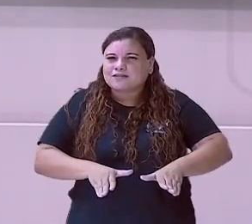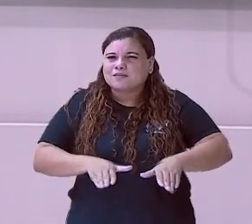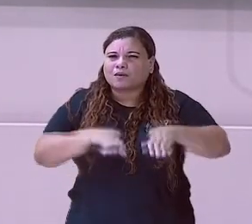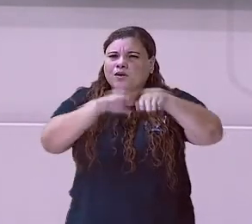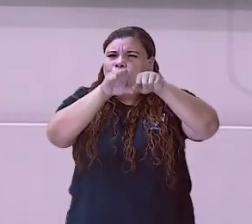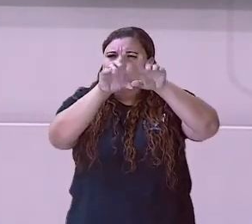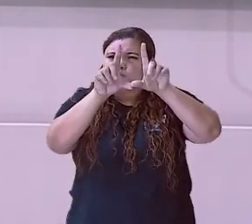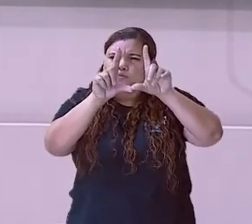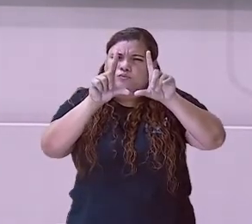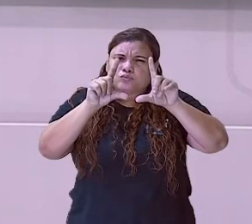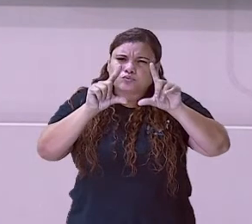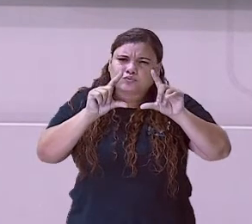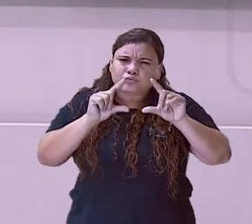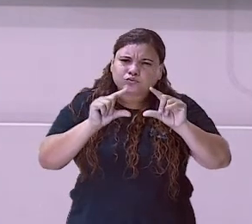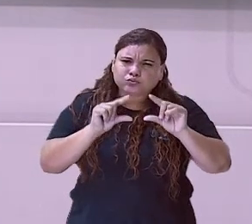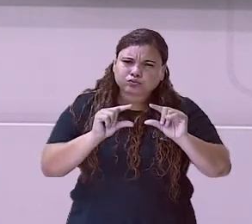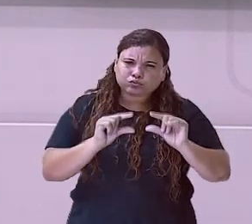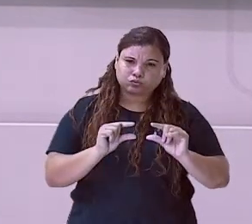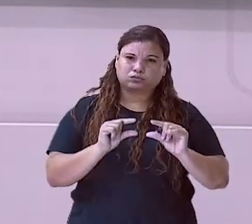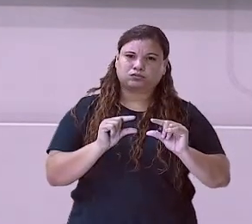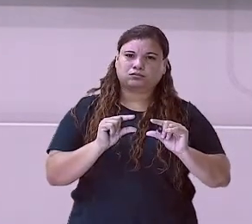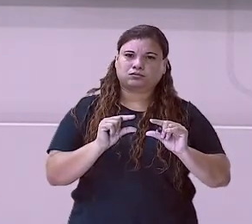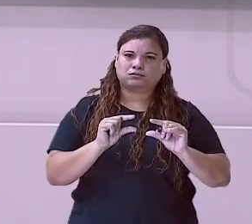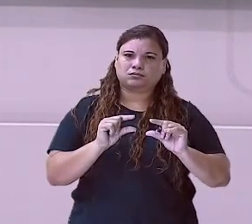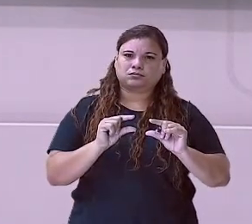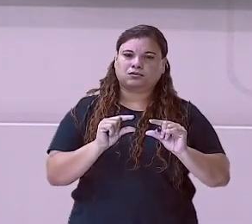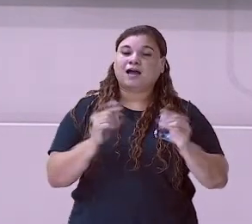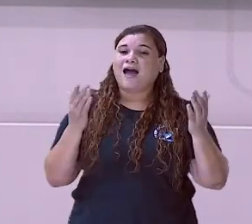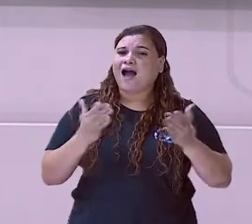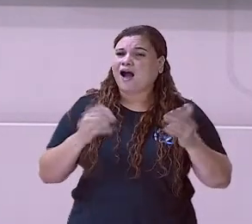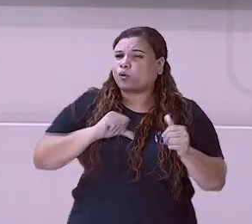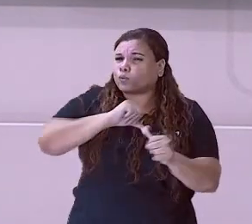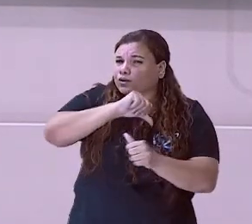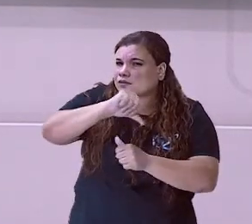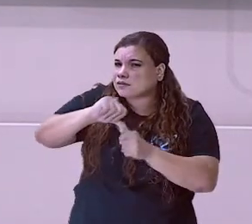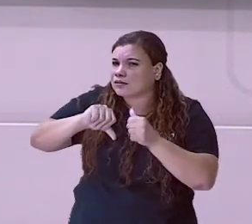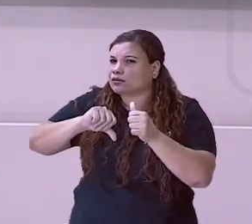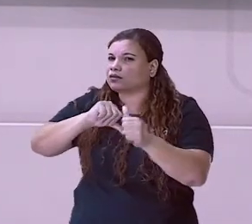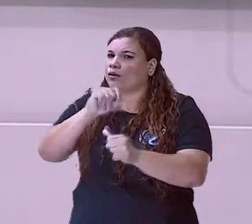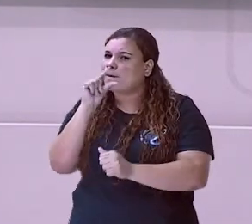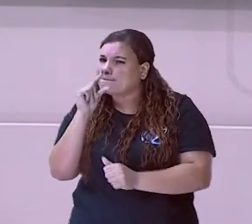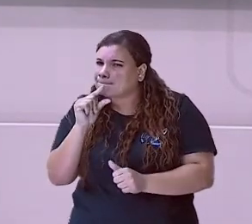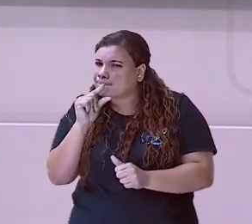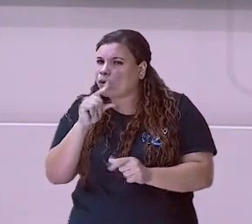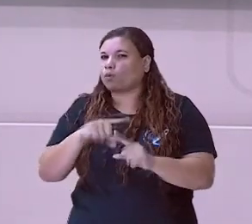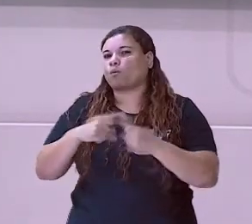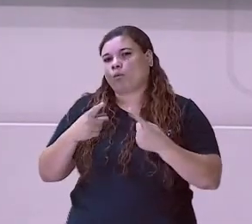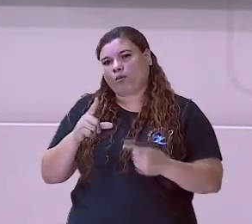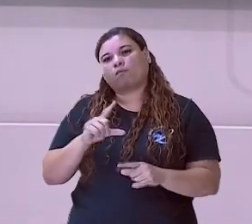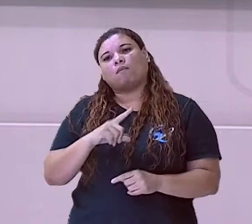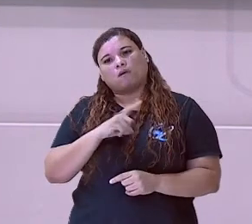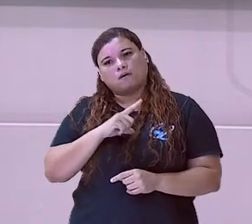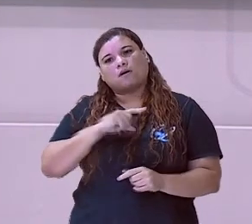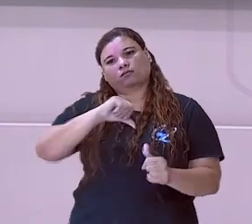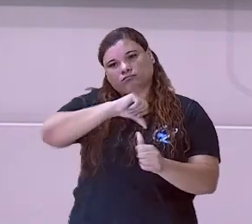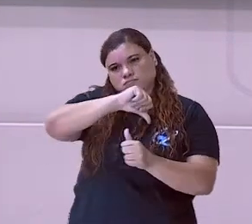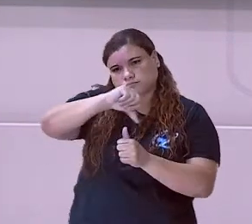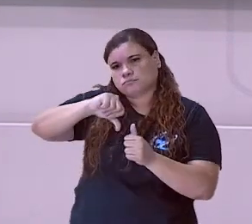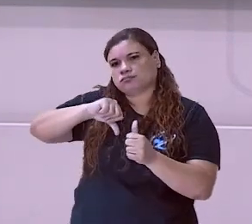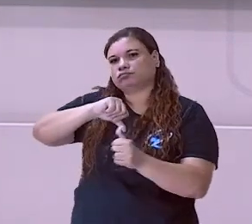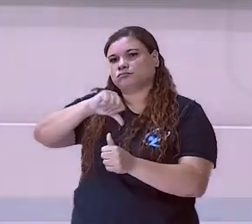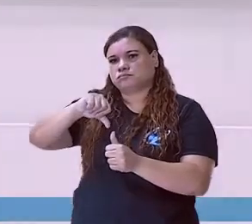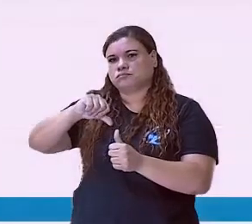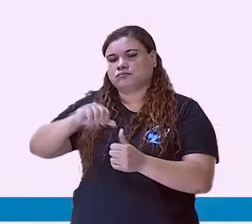o Brasil não se enquadra aqui, necessariamente, nesse tópico. Média de ingestão diária